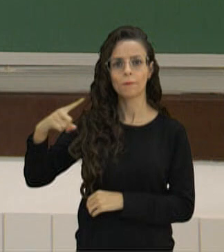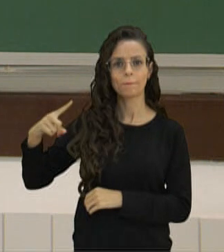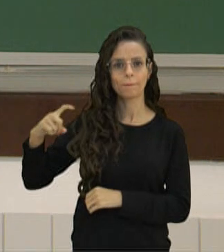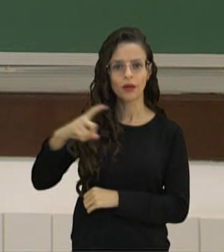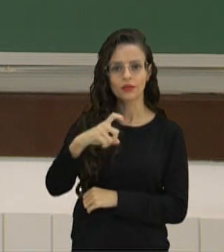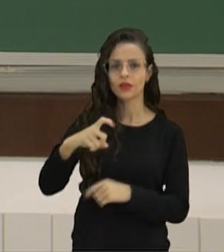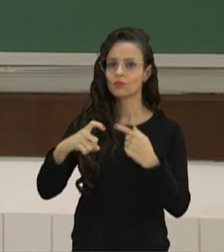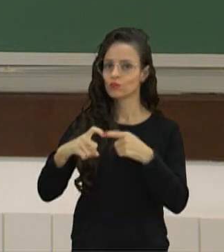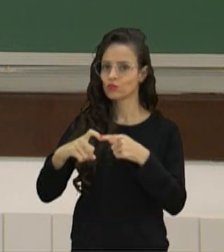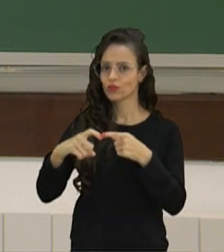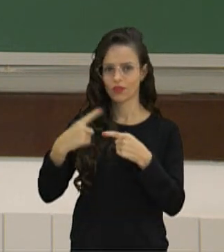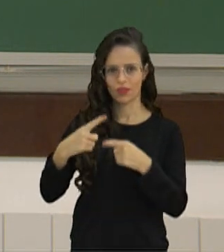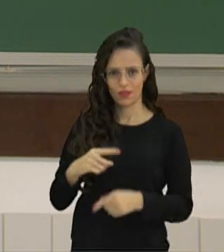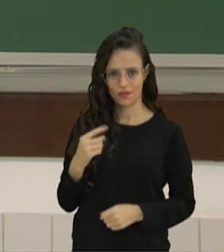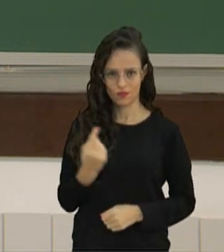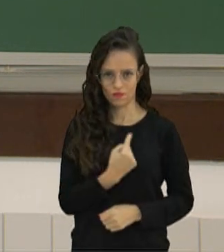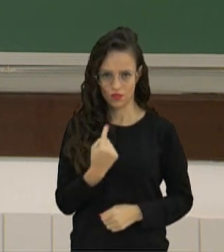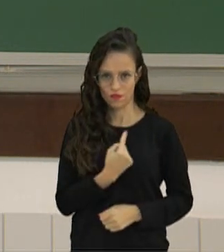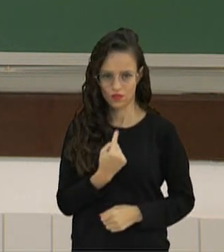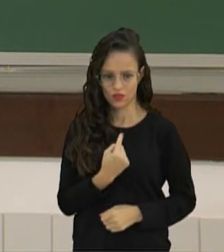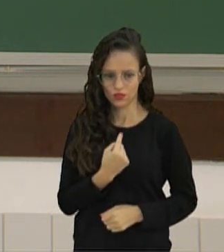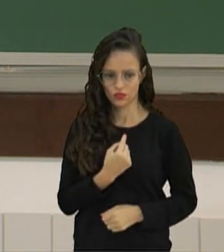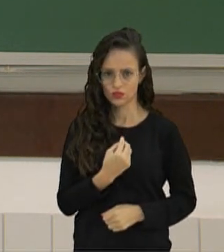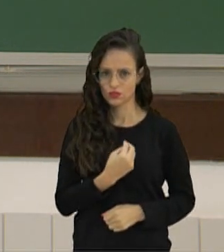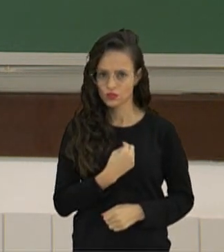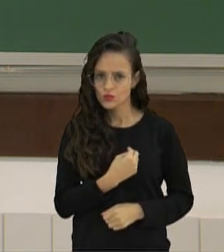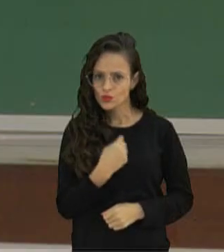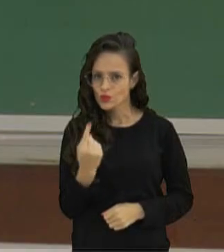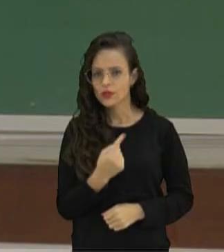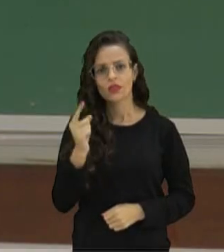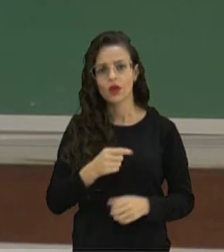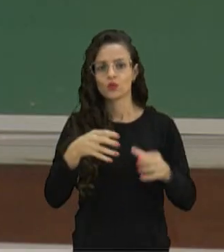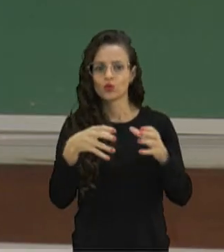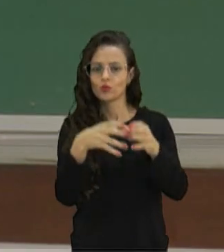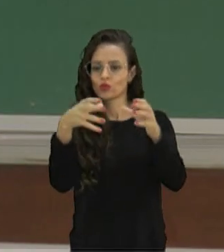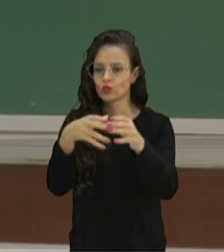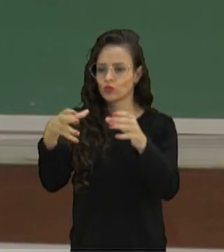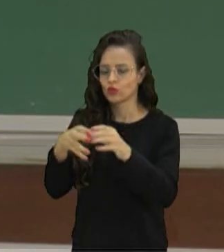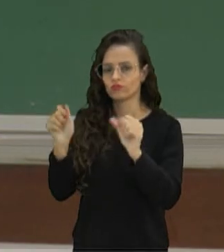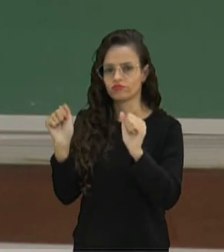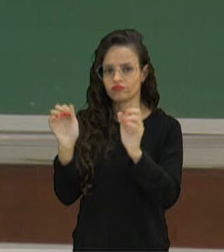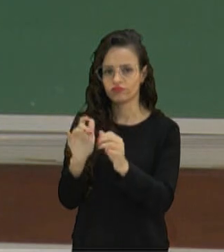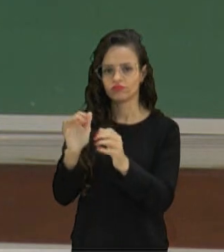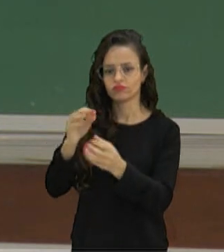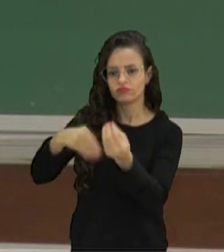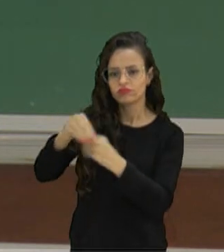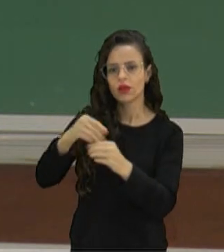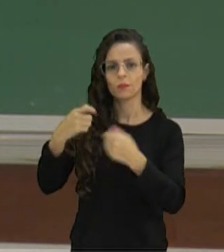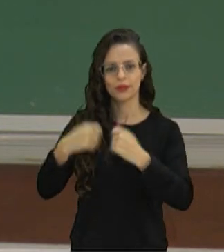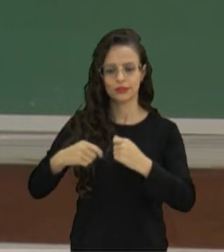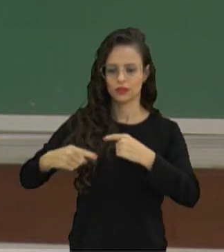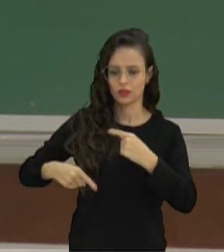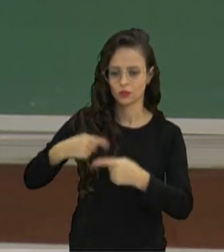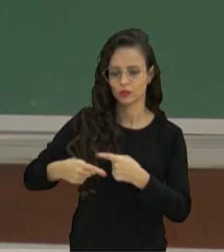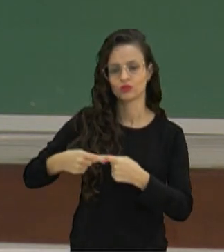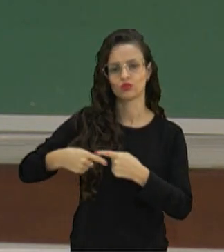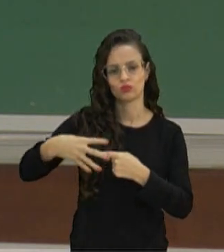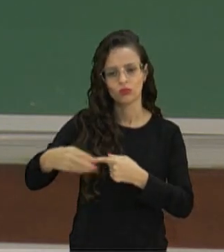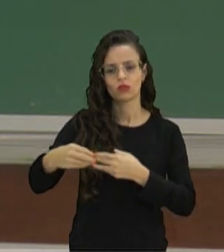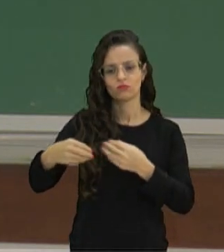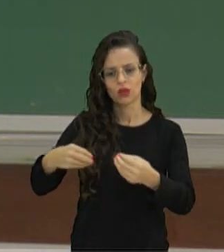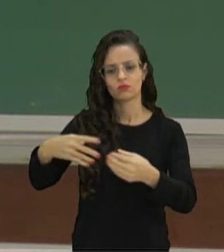bactérias elas não vivem isoladas, elas vivem formando colônias. Então elas precisam se reproduzir